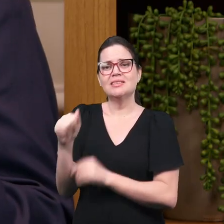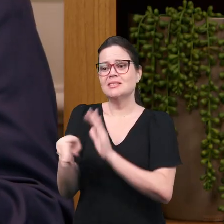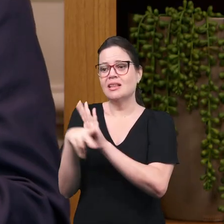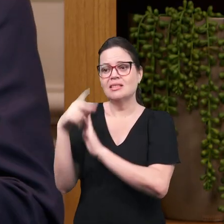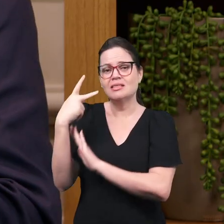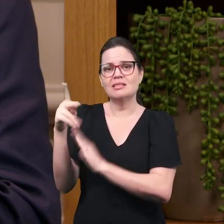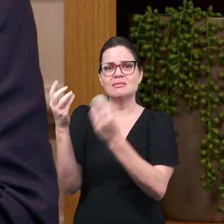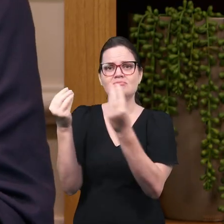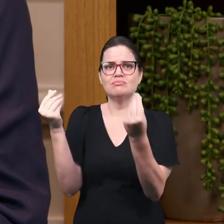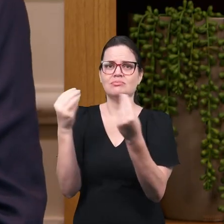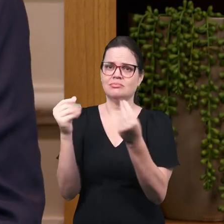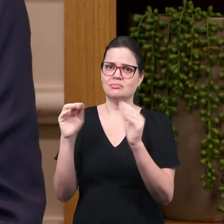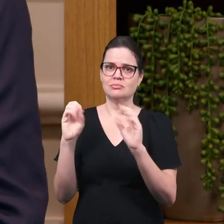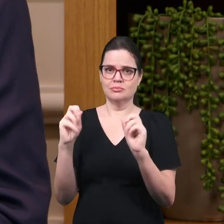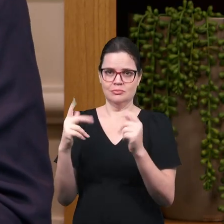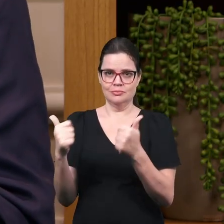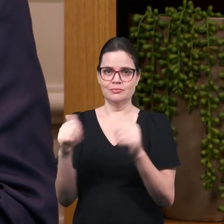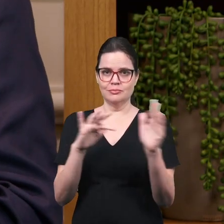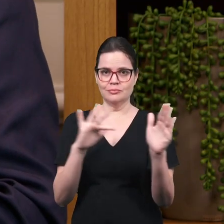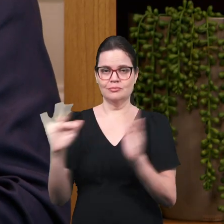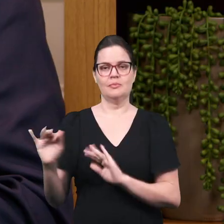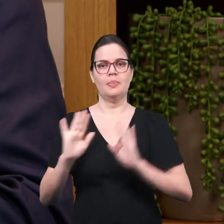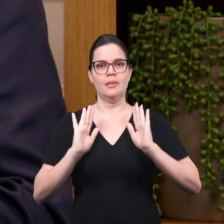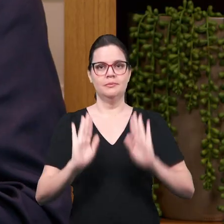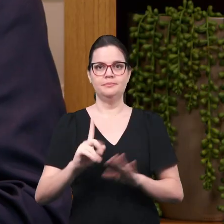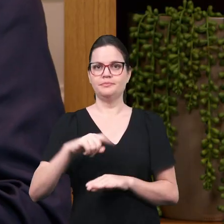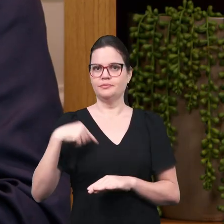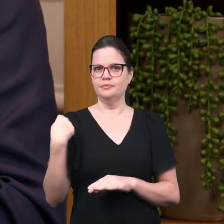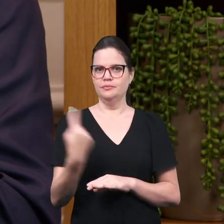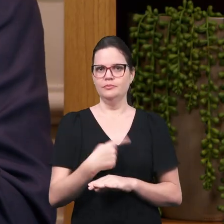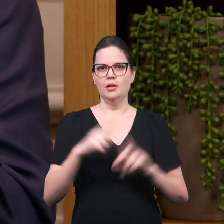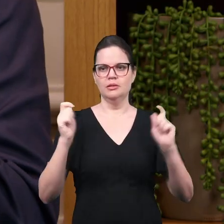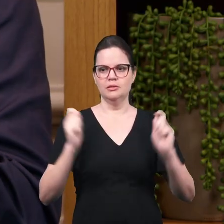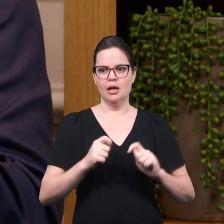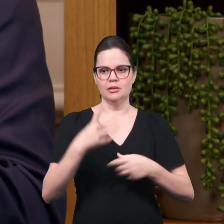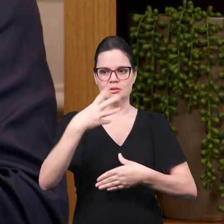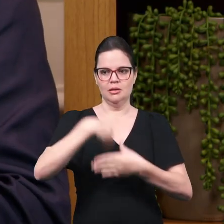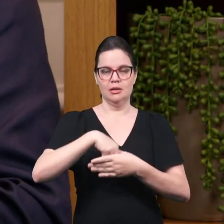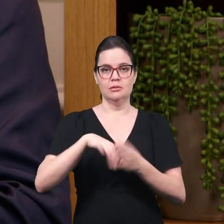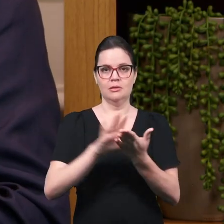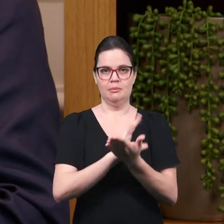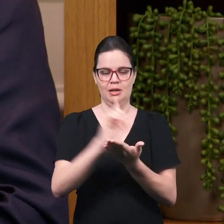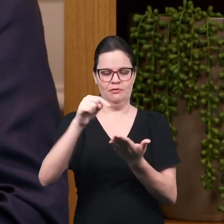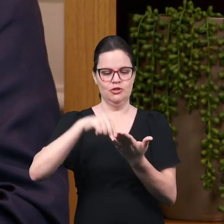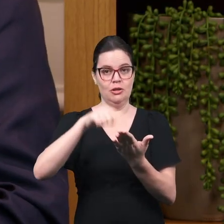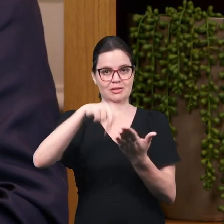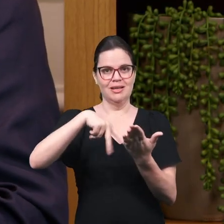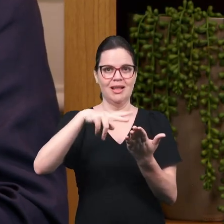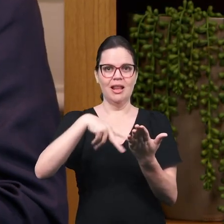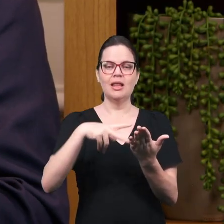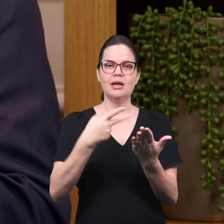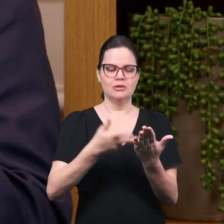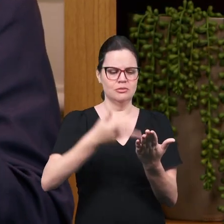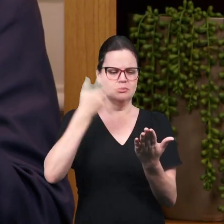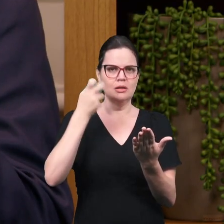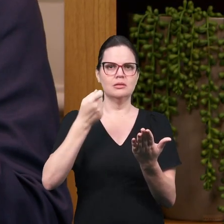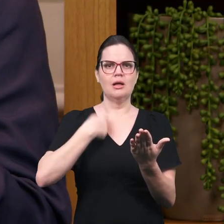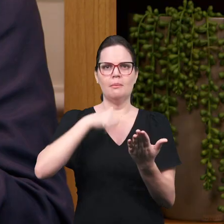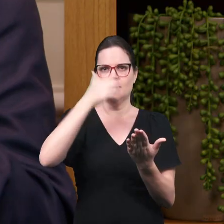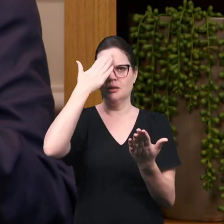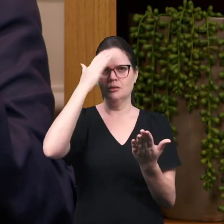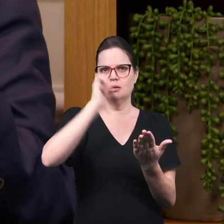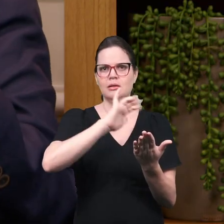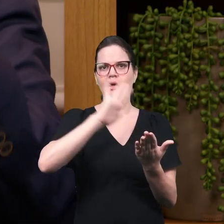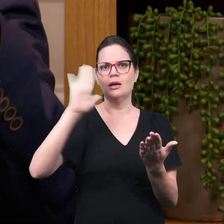verdade? Mas claro, nós podemos, dentro da nossa limitação, alcançar aquilo que